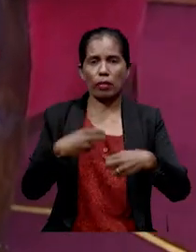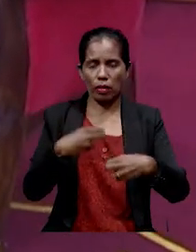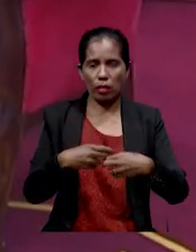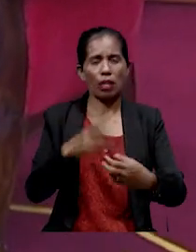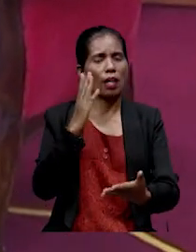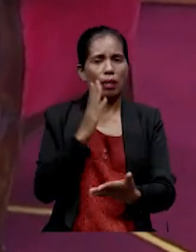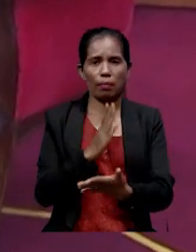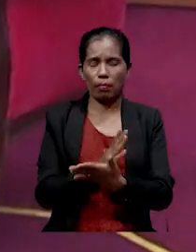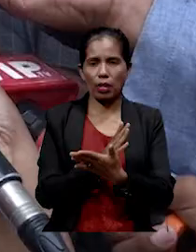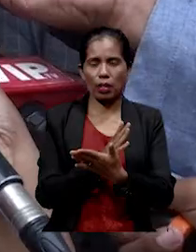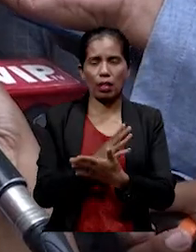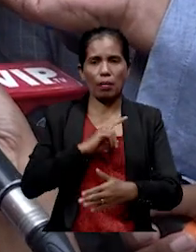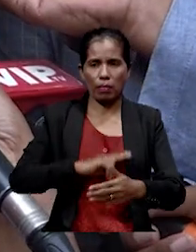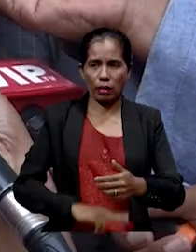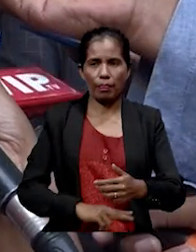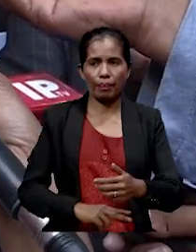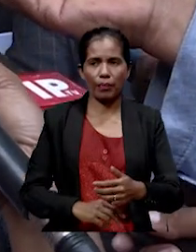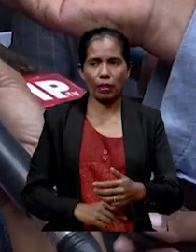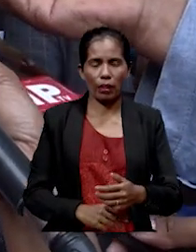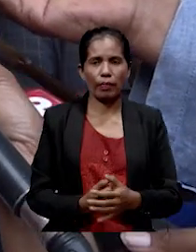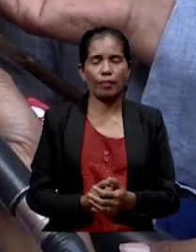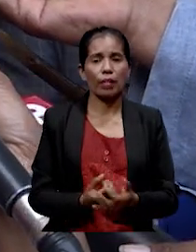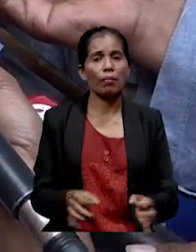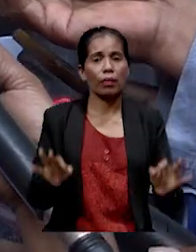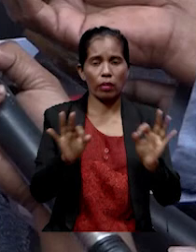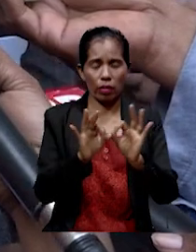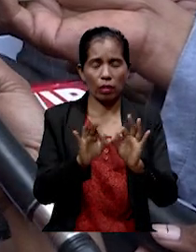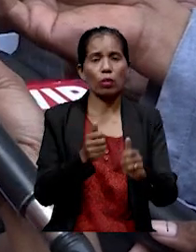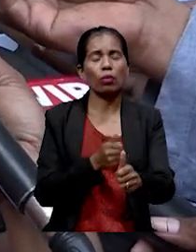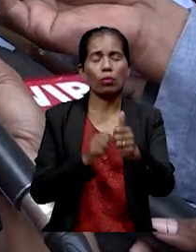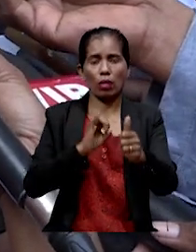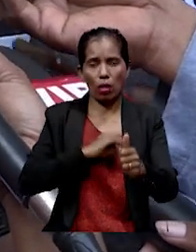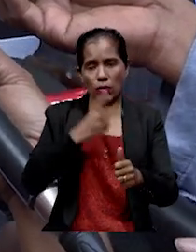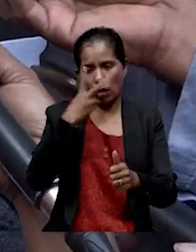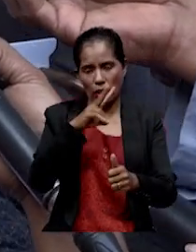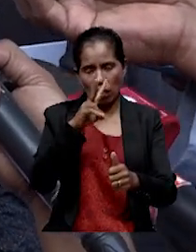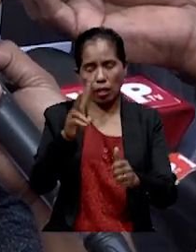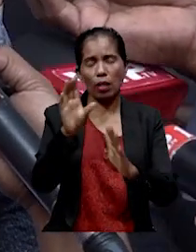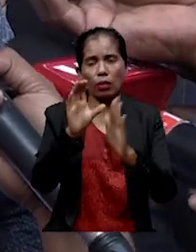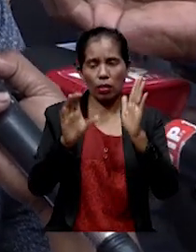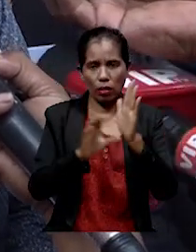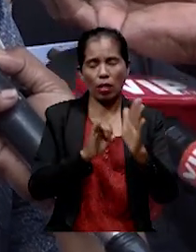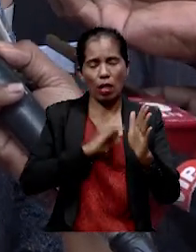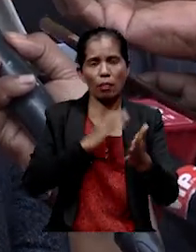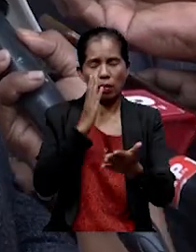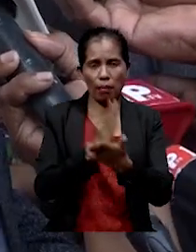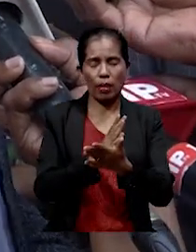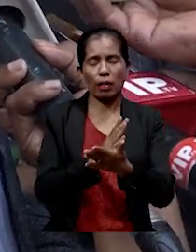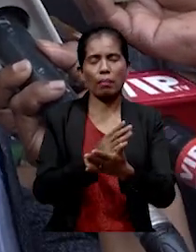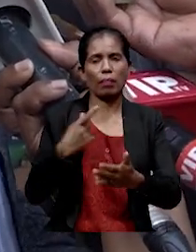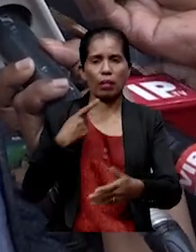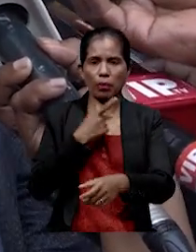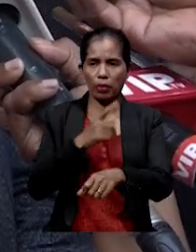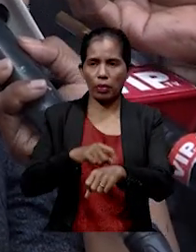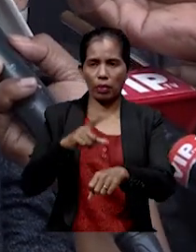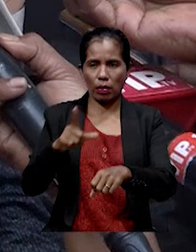e amla. Teoricamente, tu ir a uma interpretação da Constituição, ao belo de salve o Parlamento, ao belo